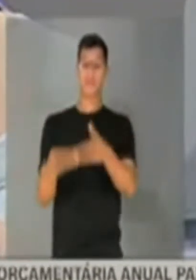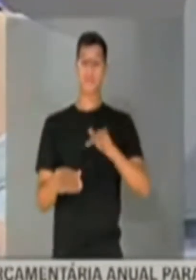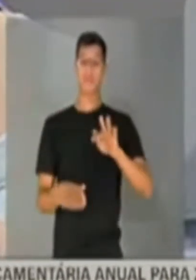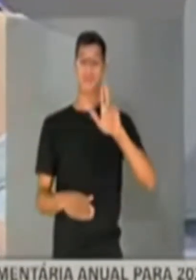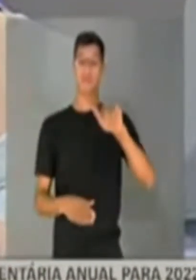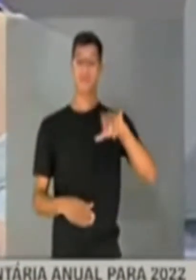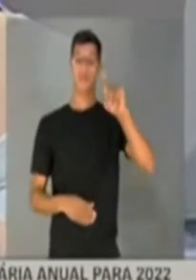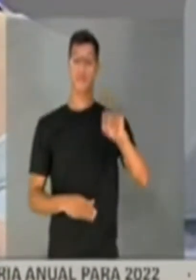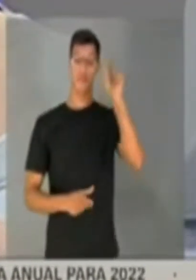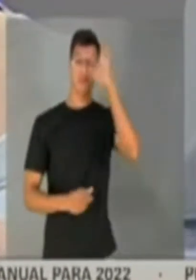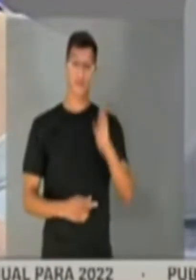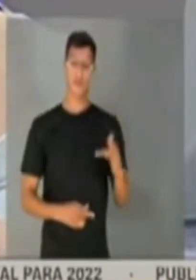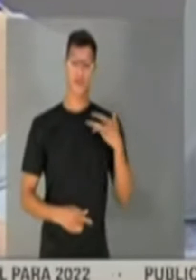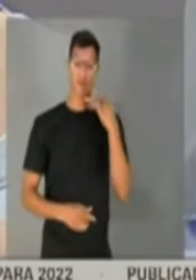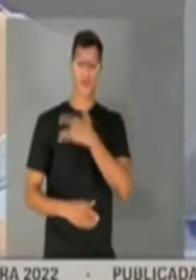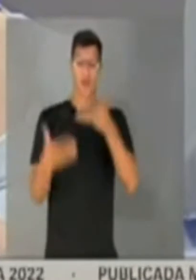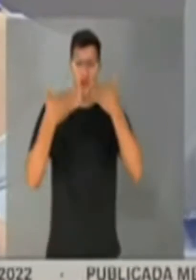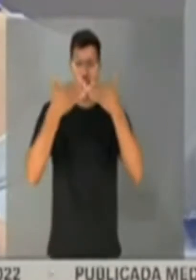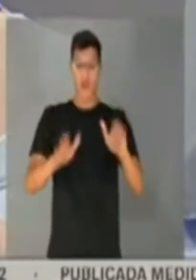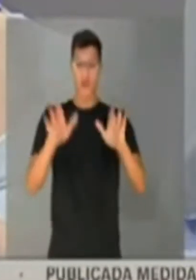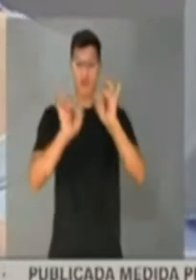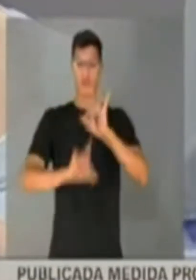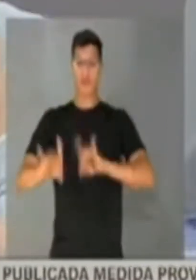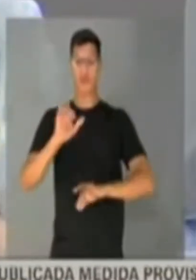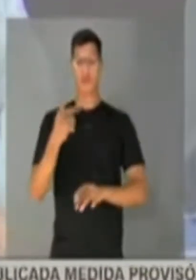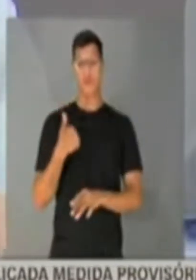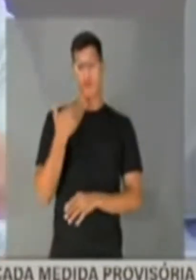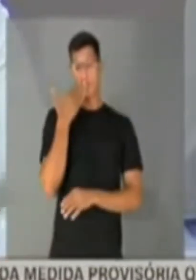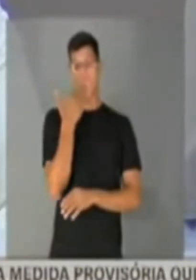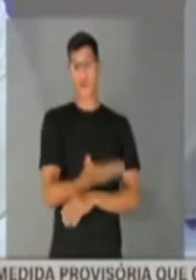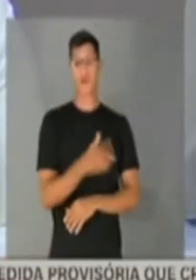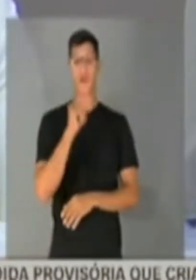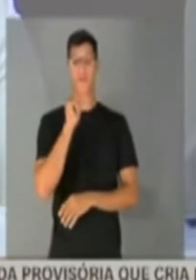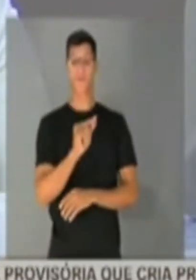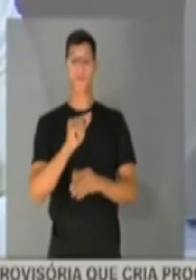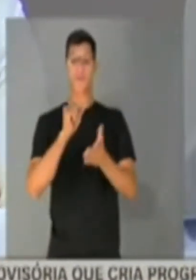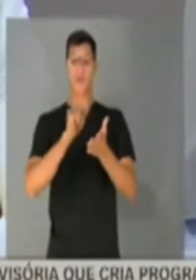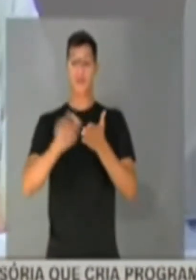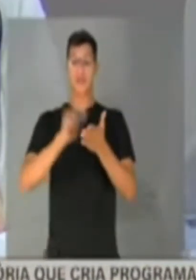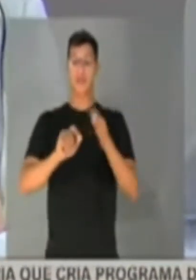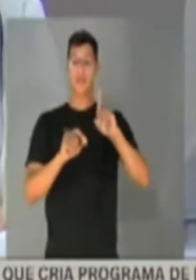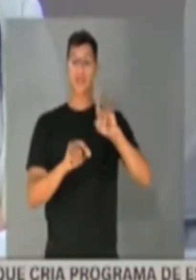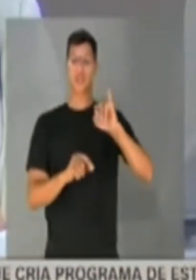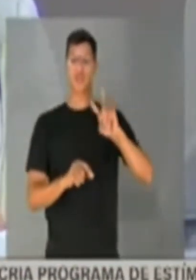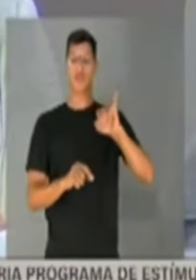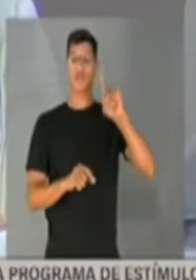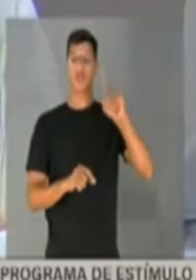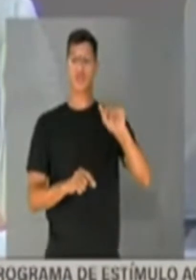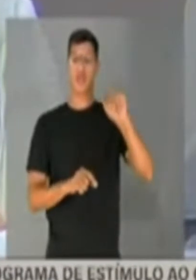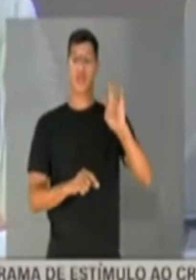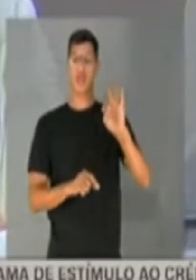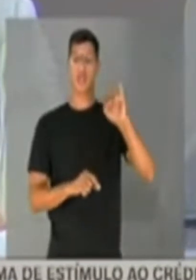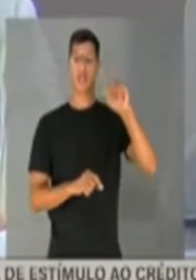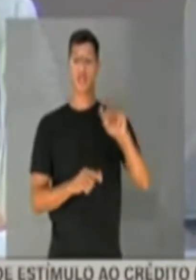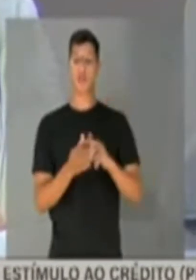Nacional de Saúde para a abertura da tomada de contas especial, eu solicitei que fosse escrito em dívida ativa o débito da